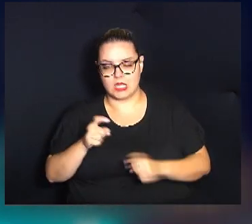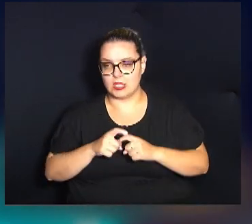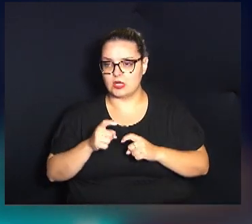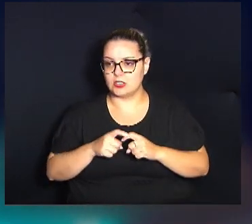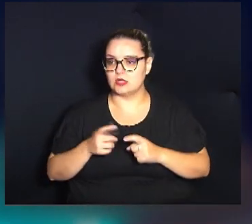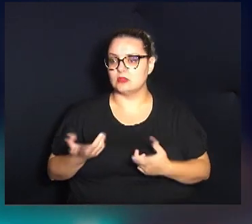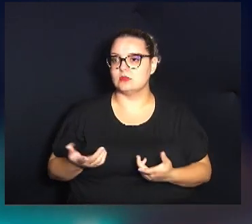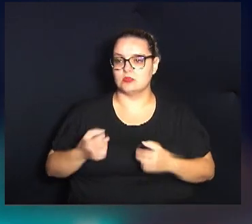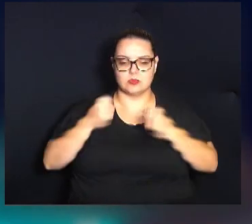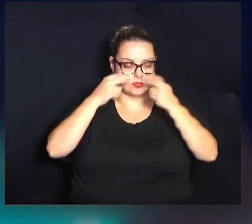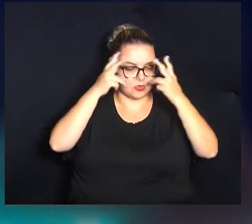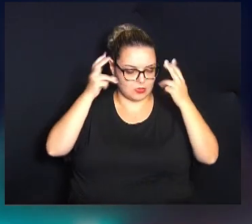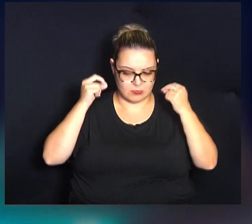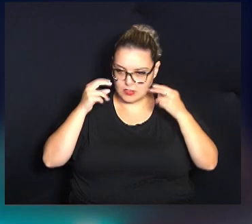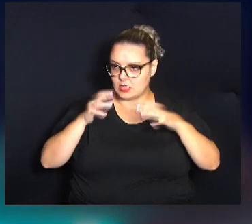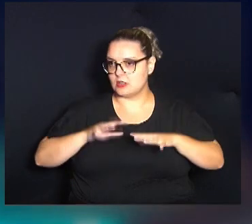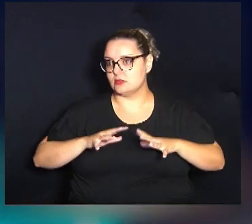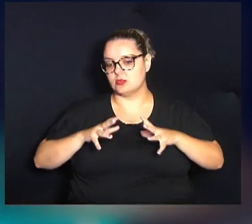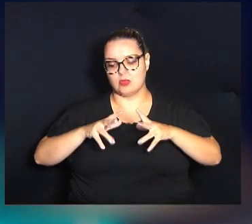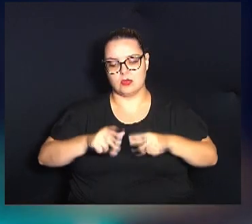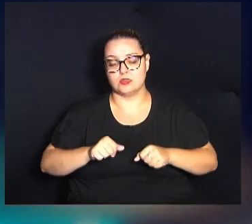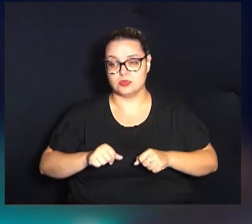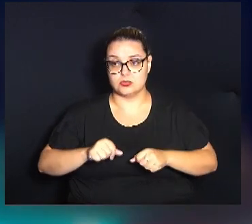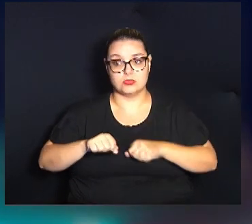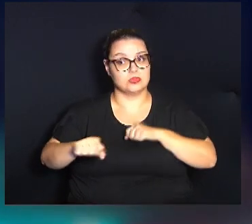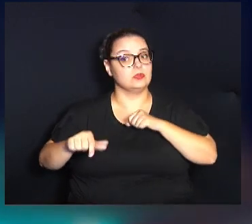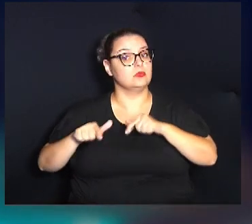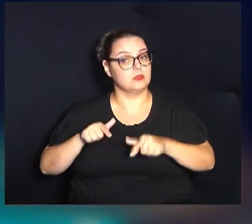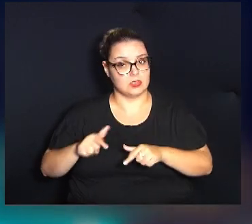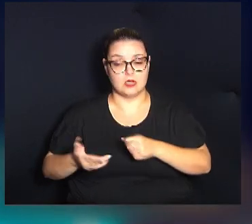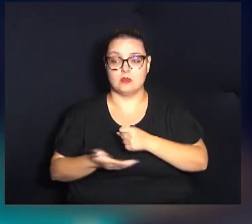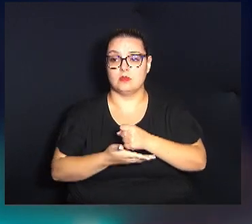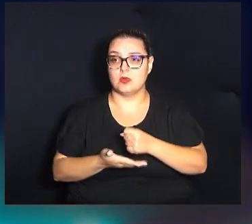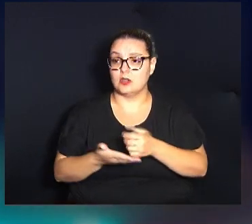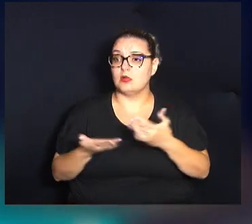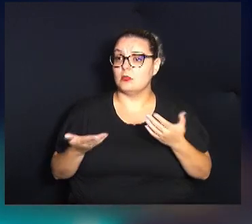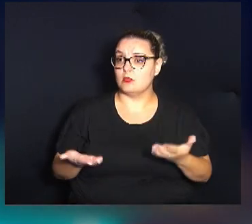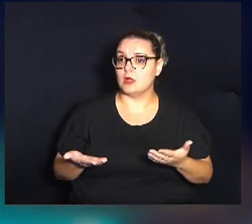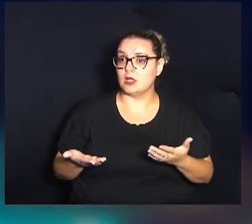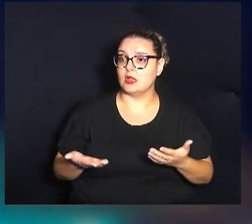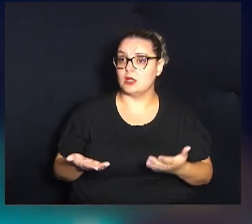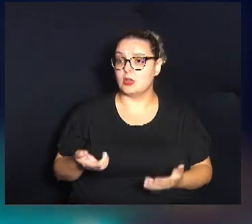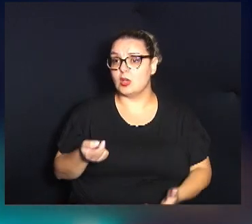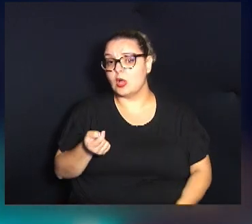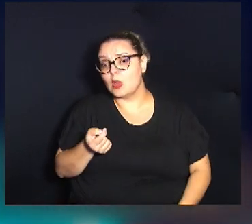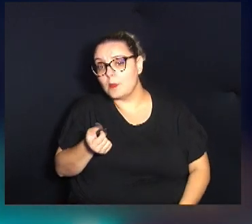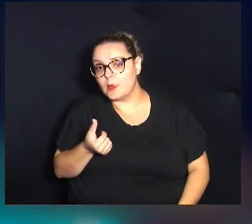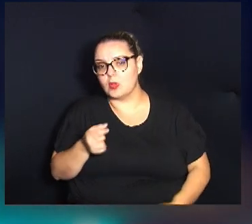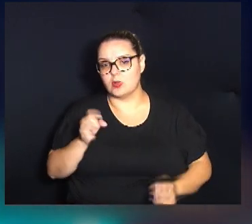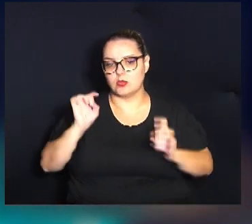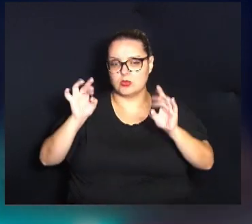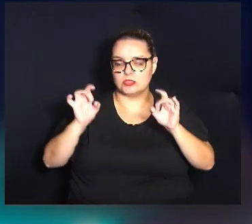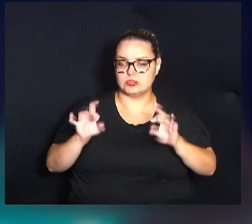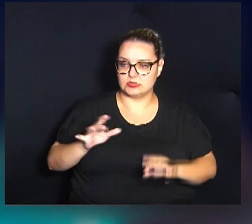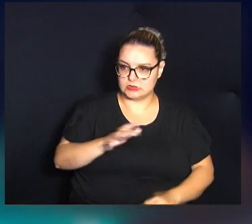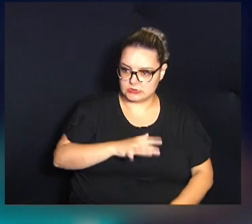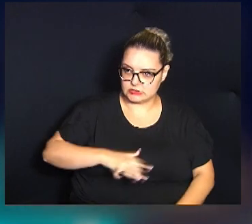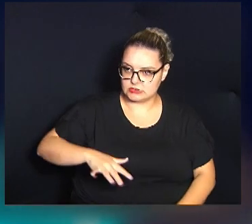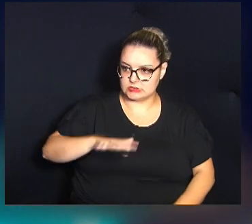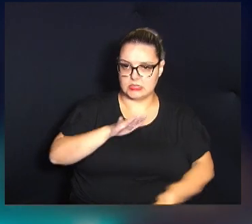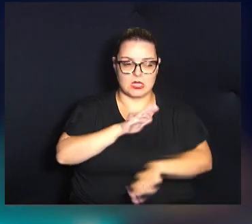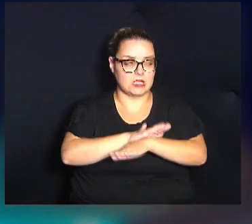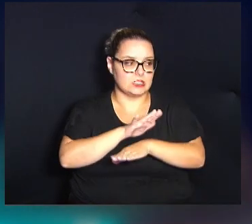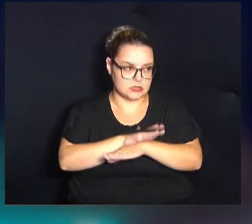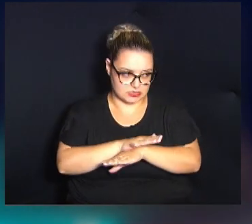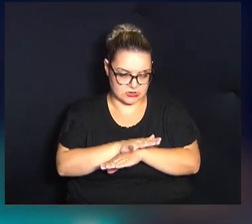médicos, enfermeiros, que se formam, têm a sua formação básica, mas muito poucos com especialização na área da assistência, na